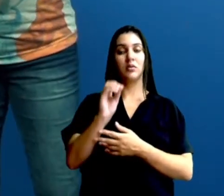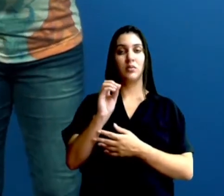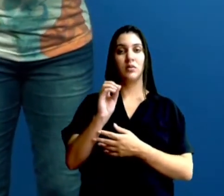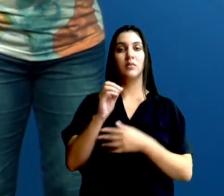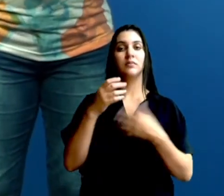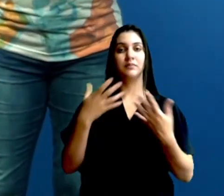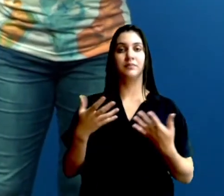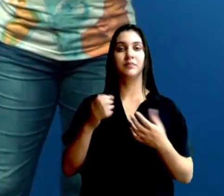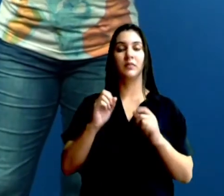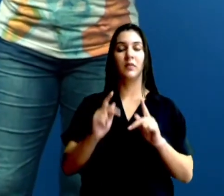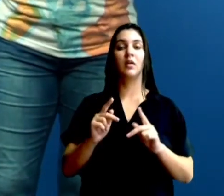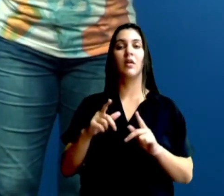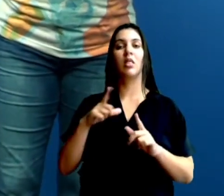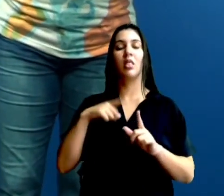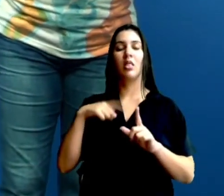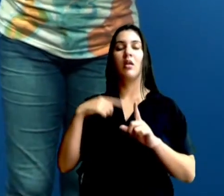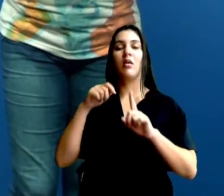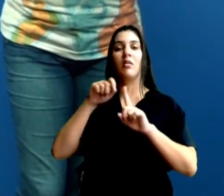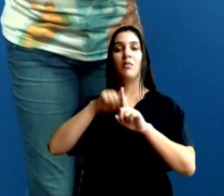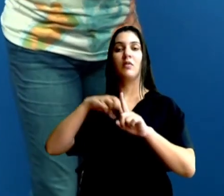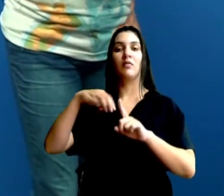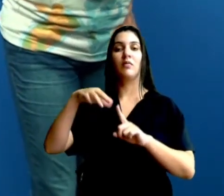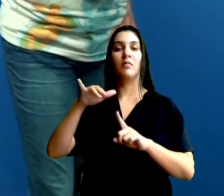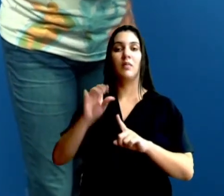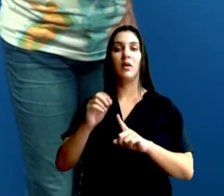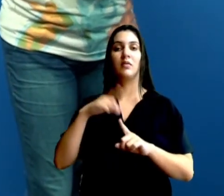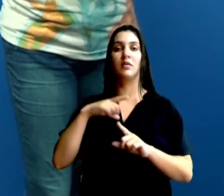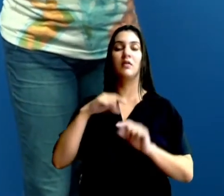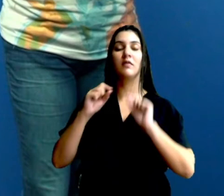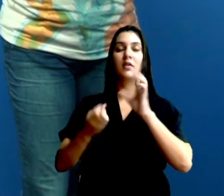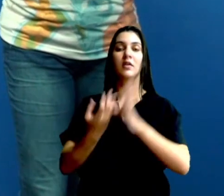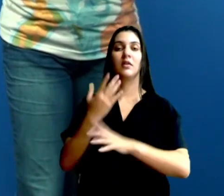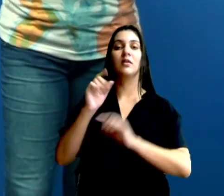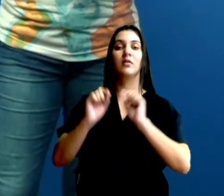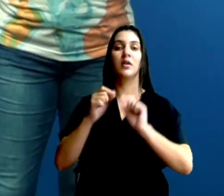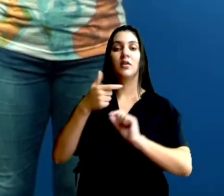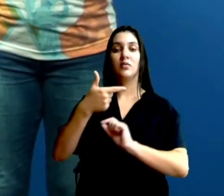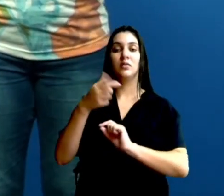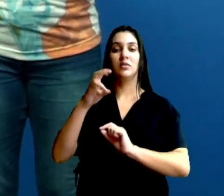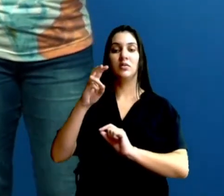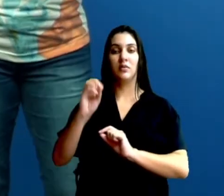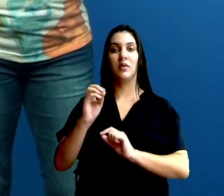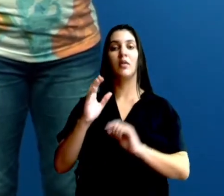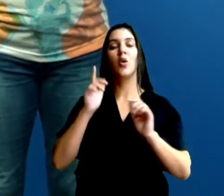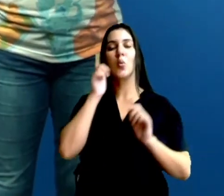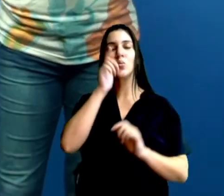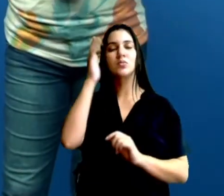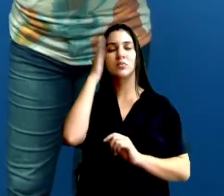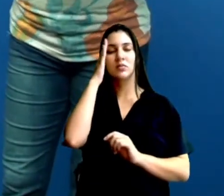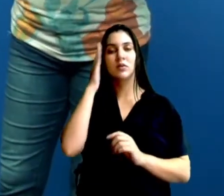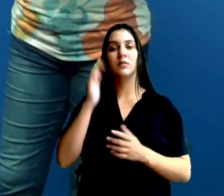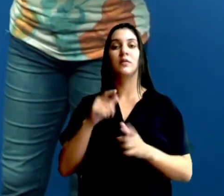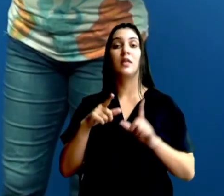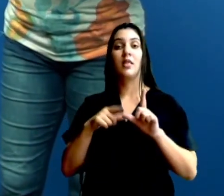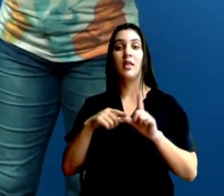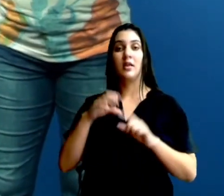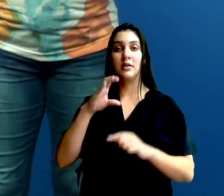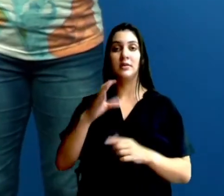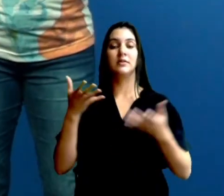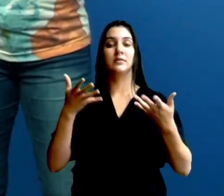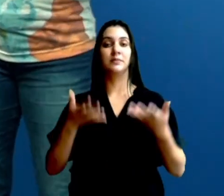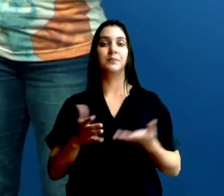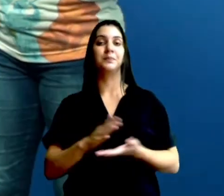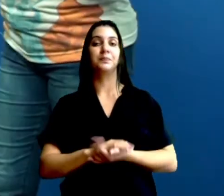250, tá? Então, em maio, eu tive uma produção de 250 bicicletas. Deu para entender? Vamos para a letra C,